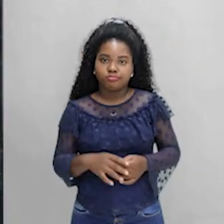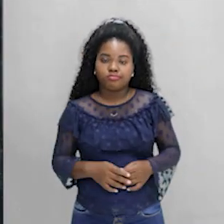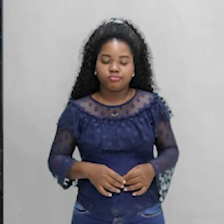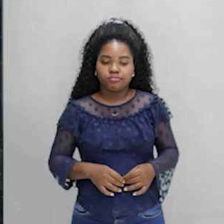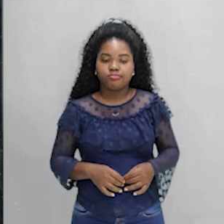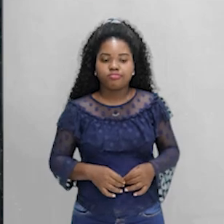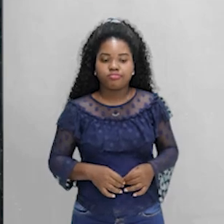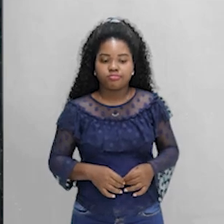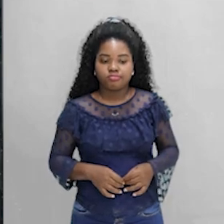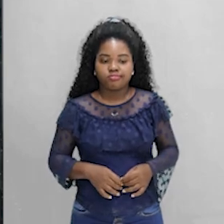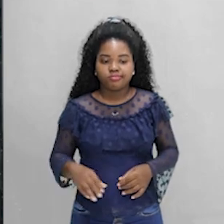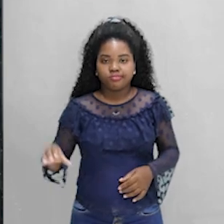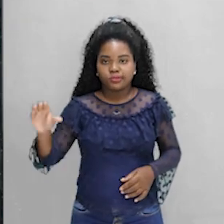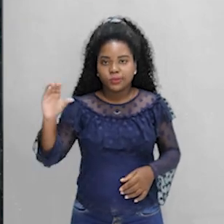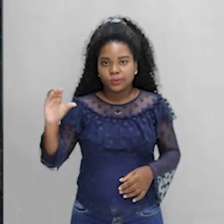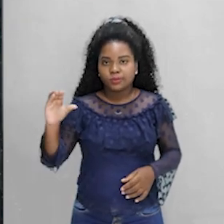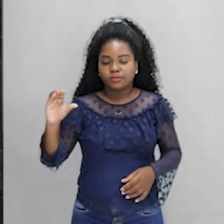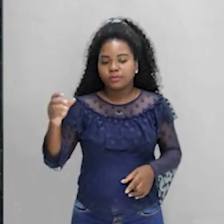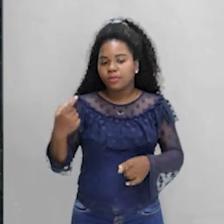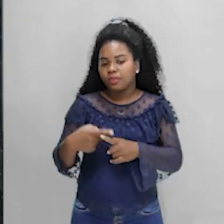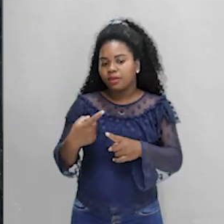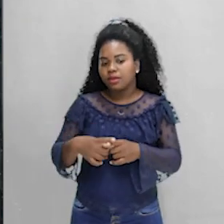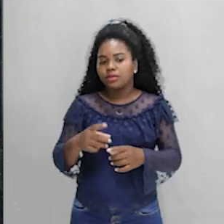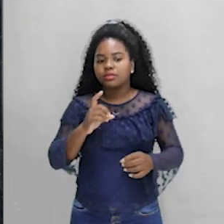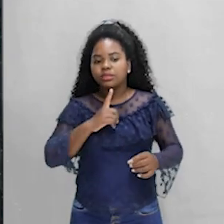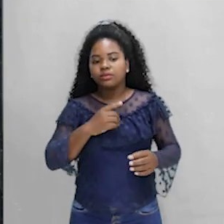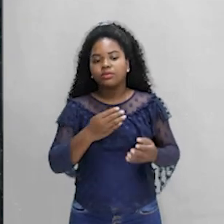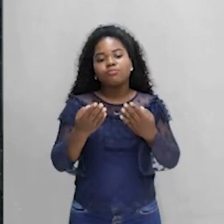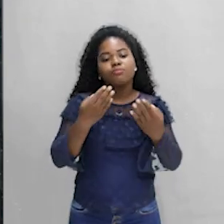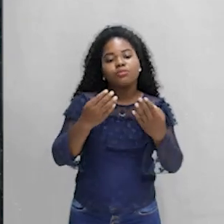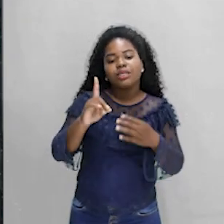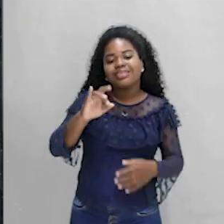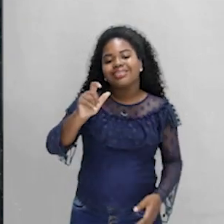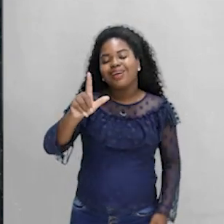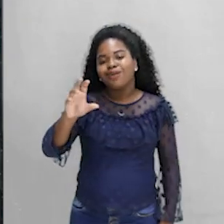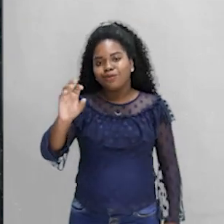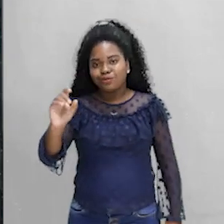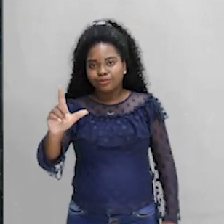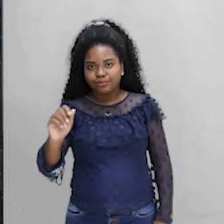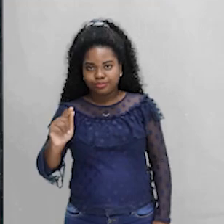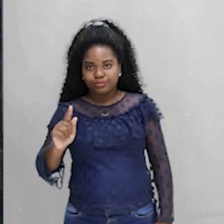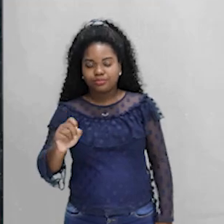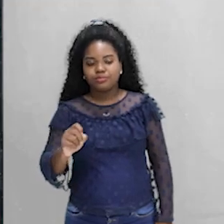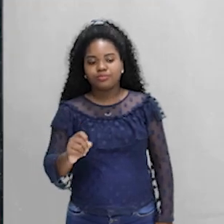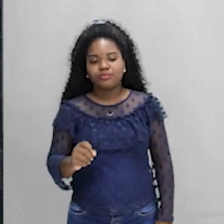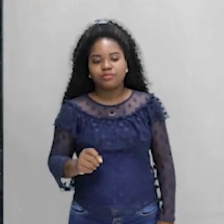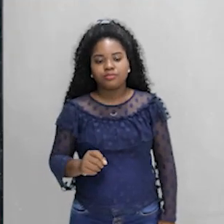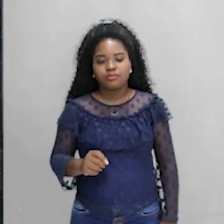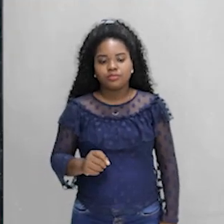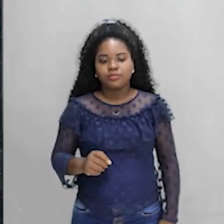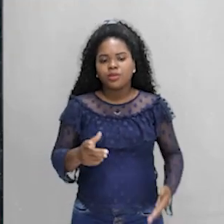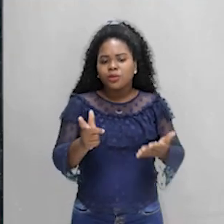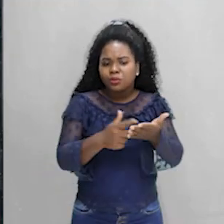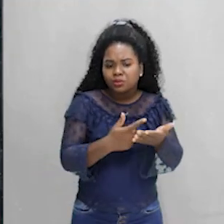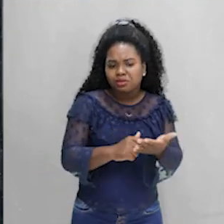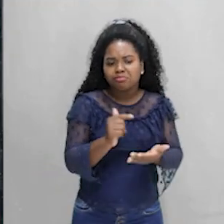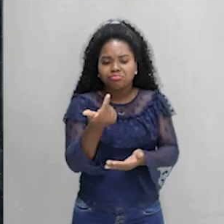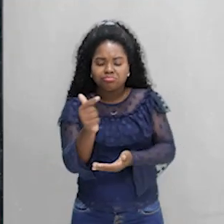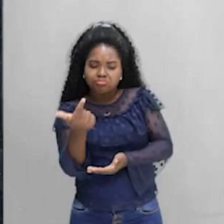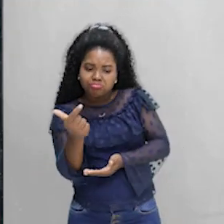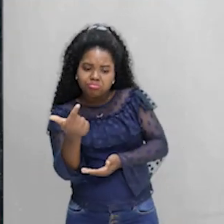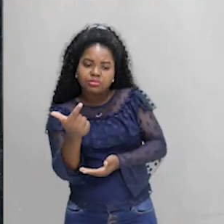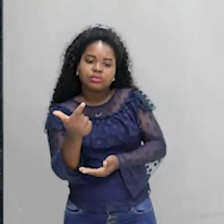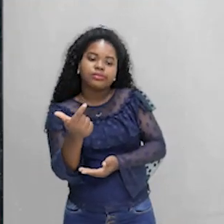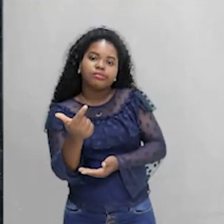caso, é uma peça de teatral. Por quê? Porque tem diálogo, certo? O anúncio publicitário não tem diálogo. Um livro sobre culinária